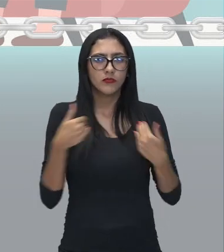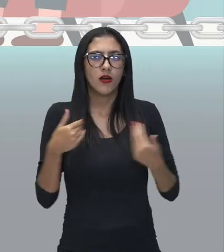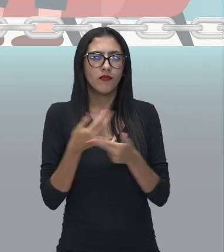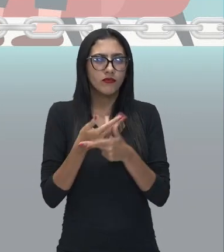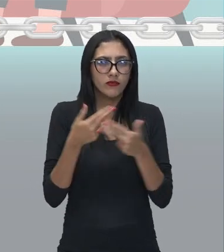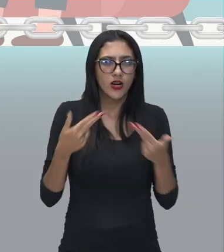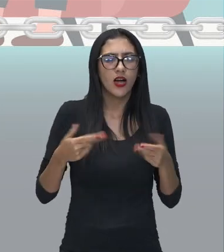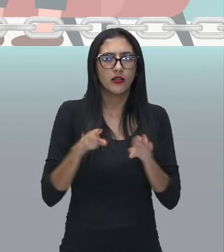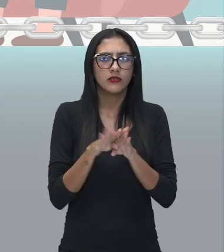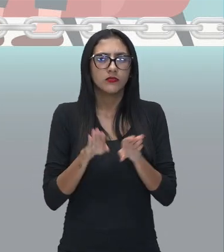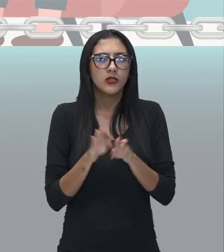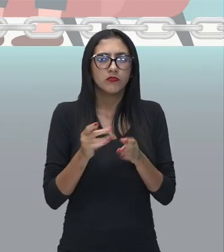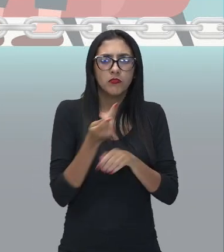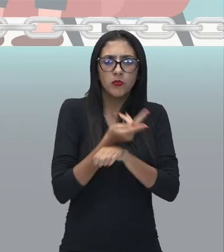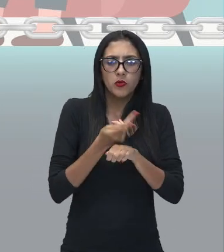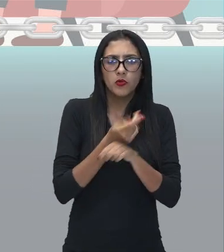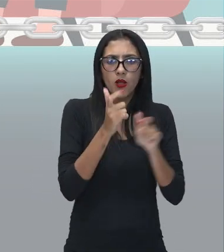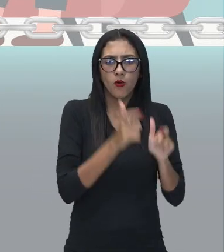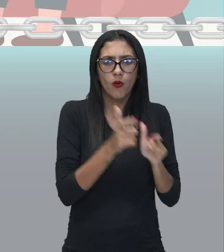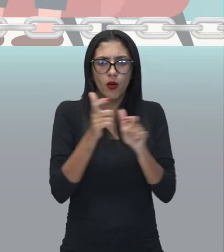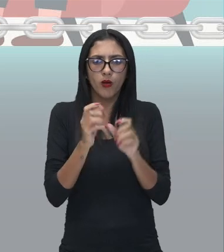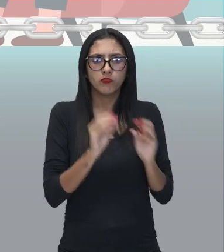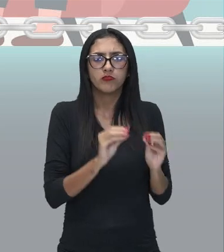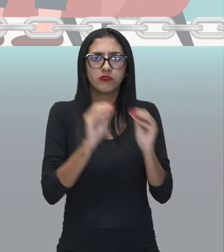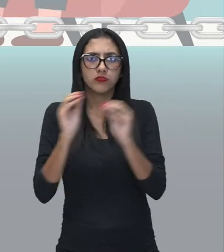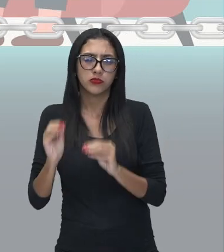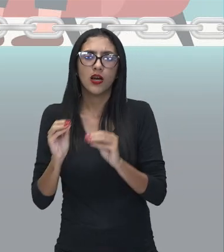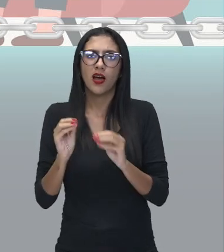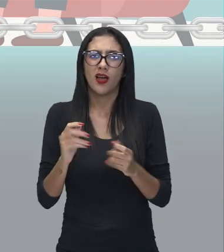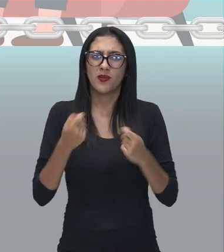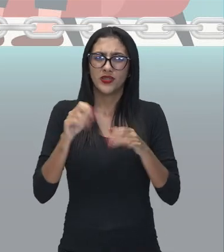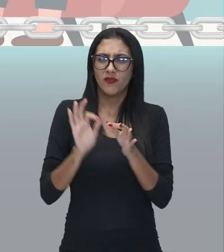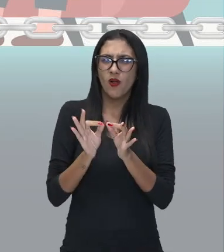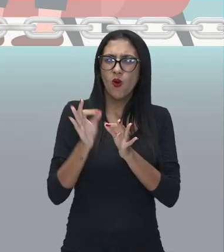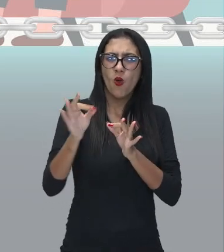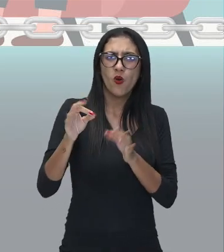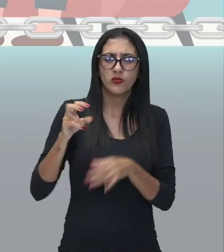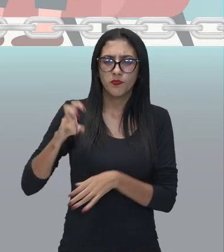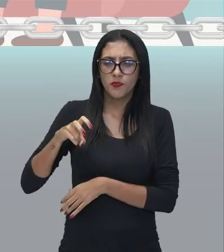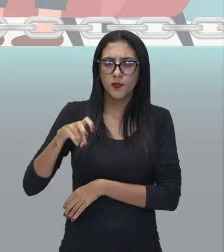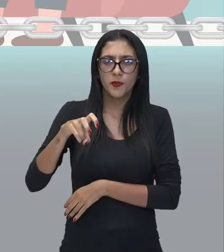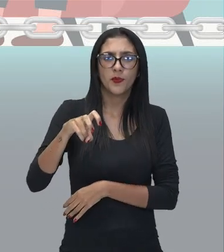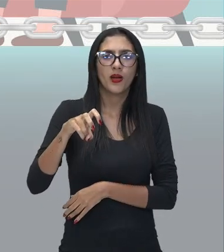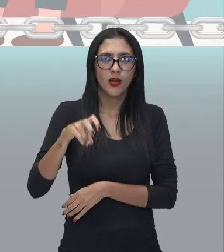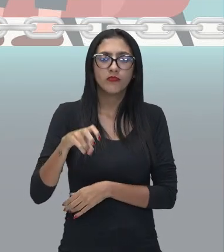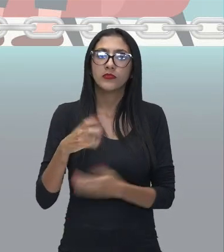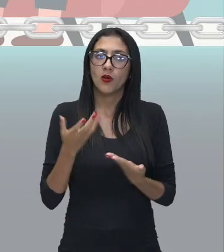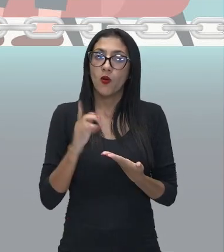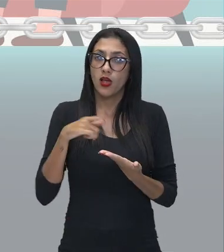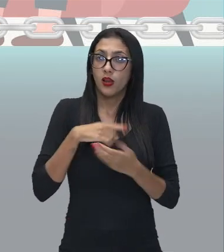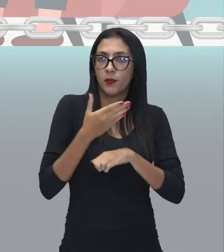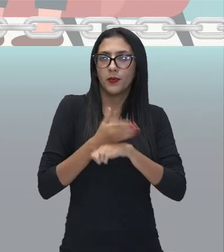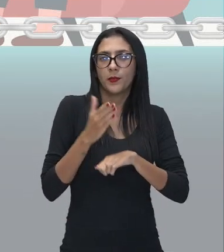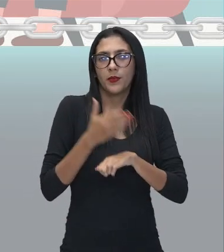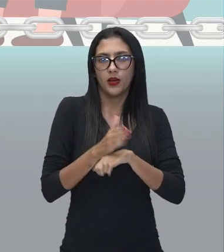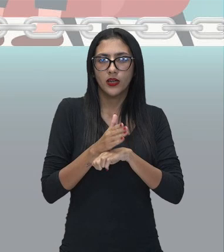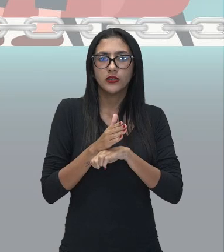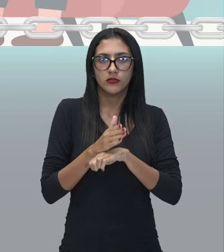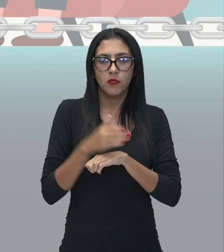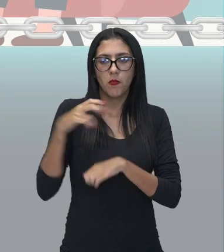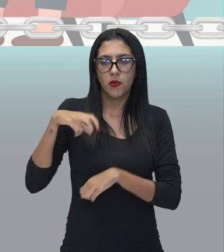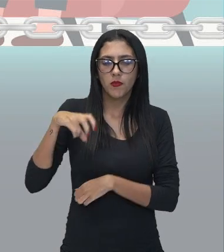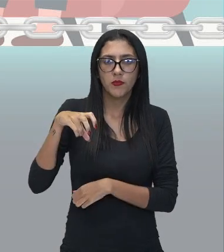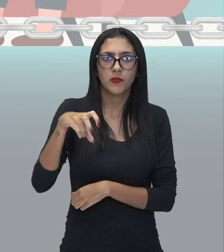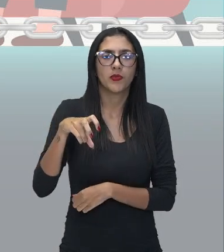de novos territórios, eles precisavam fazer o quê? Se locomover, caminhar, ou seja, se exercitar, até também para